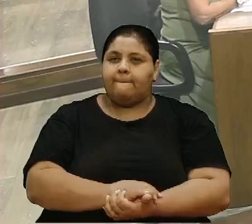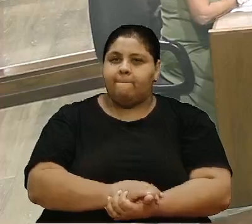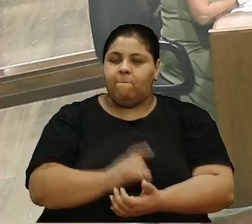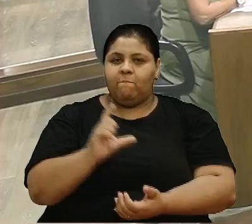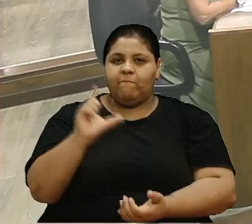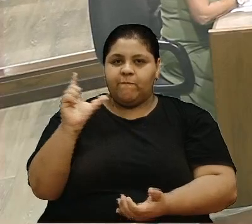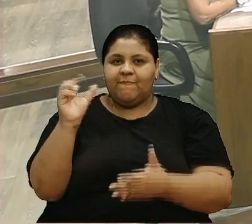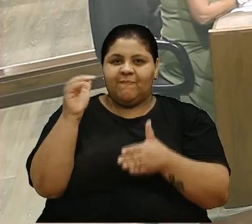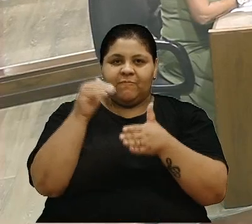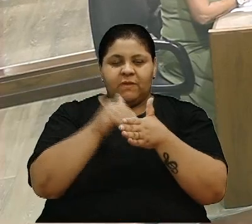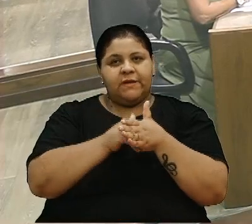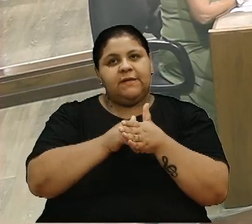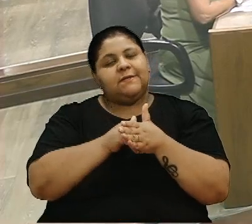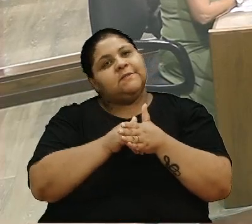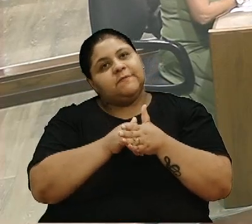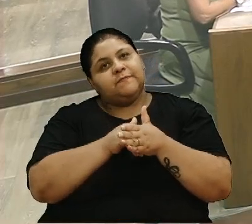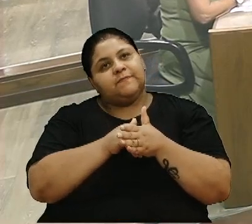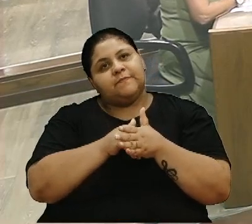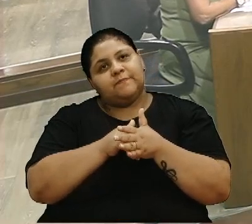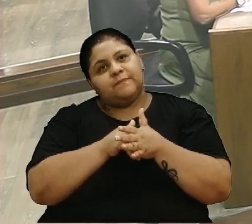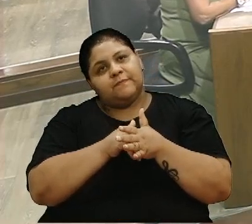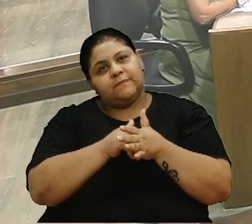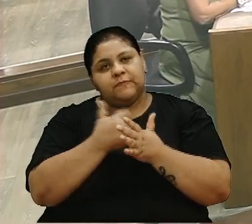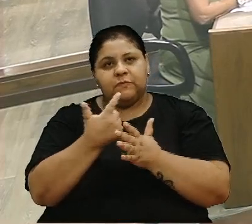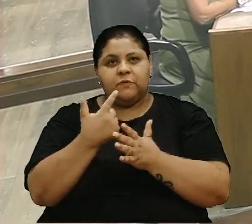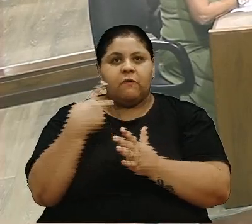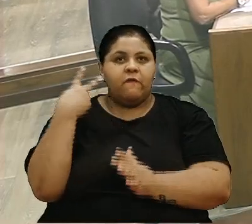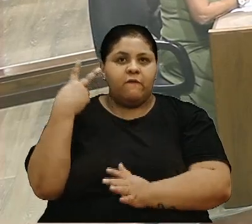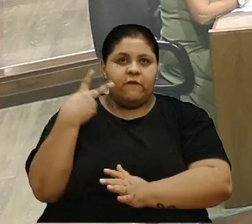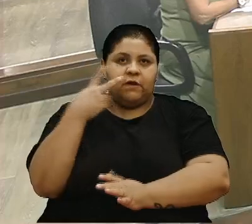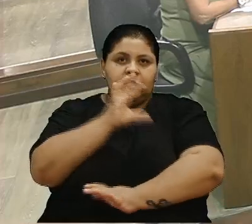Declaração de voto, vereador Ramon.